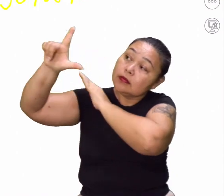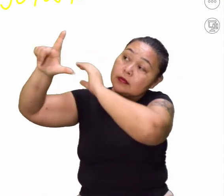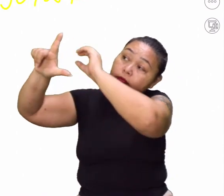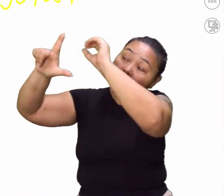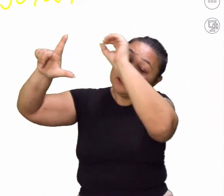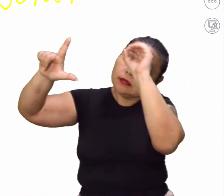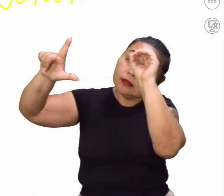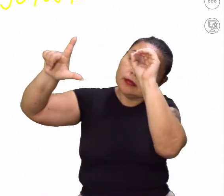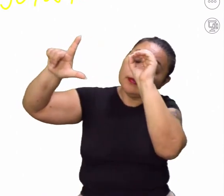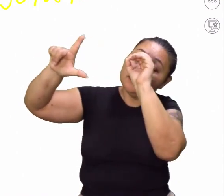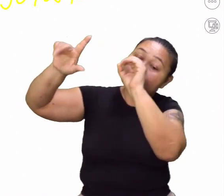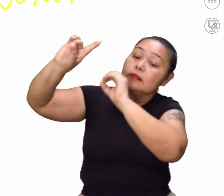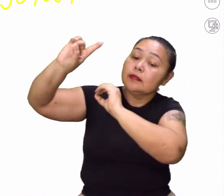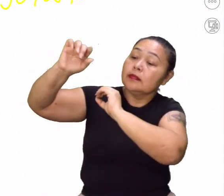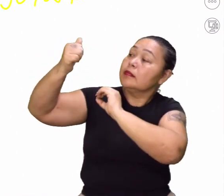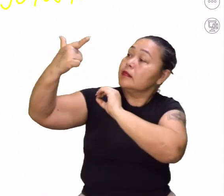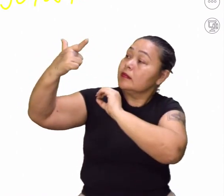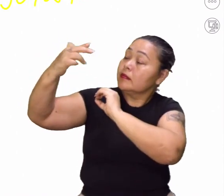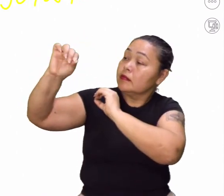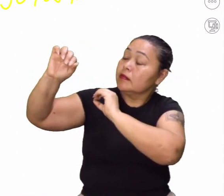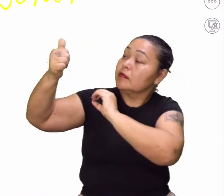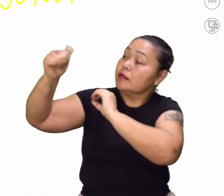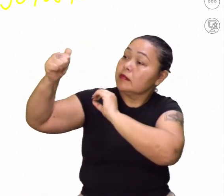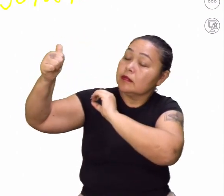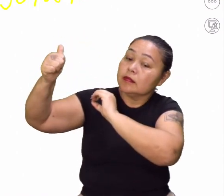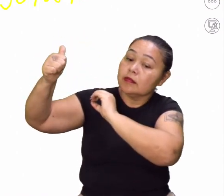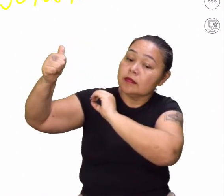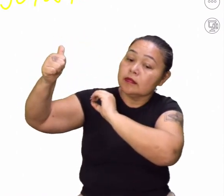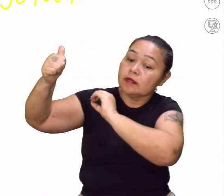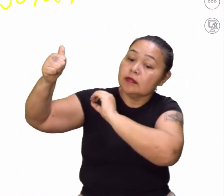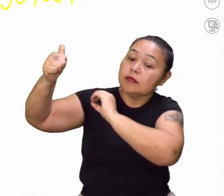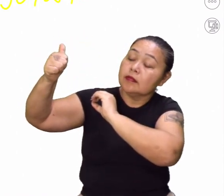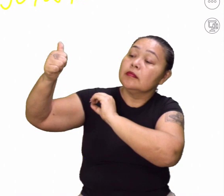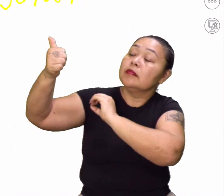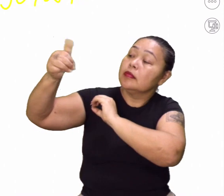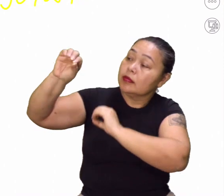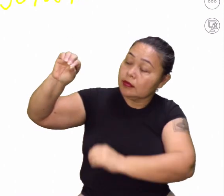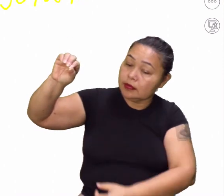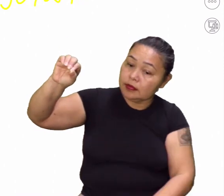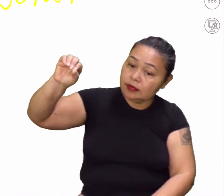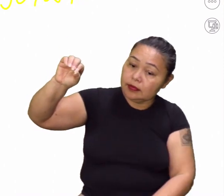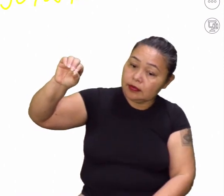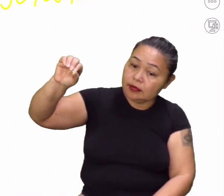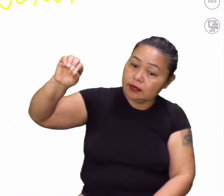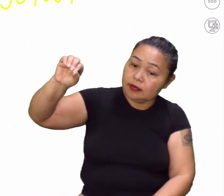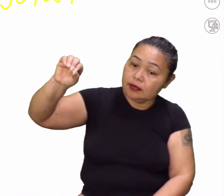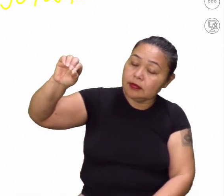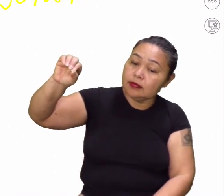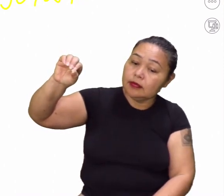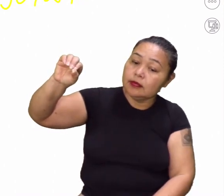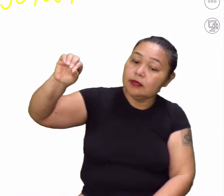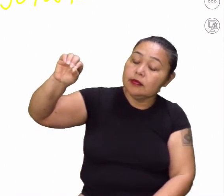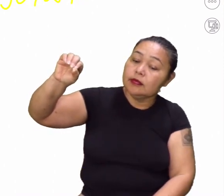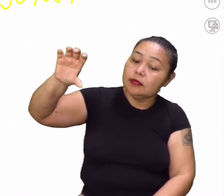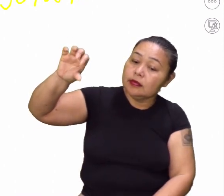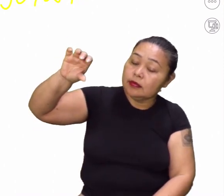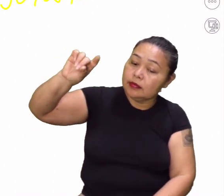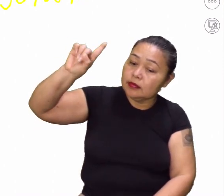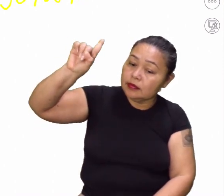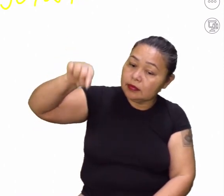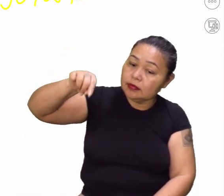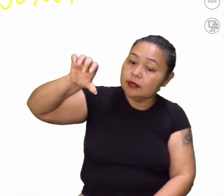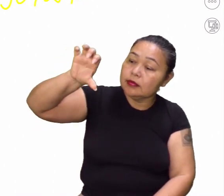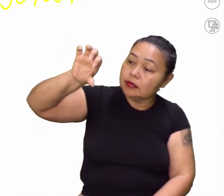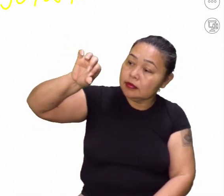para oeste. Então, se no 120 é 11, no 105 será 10. No